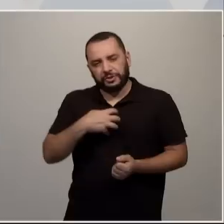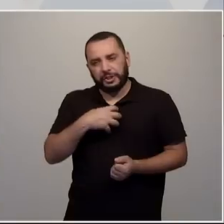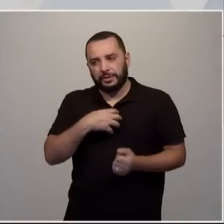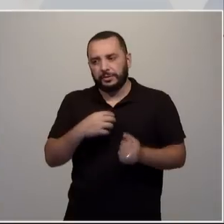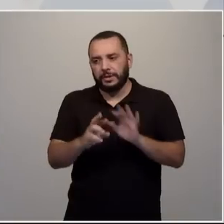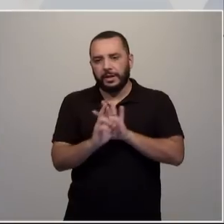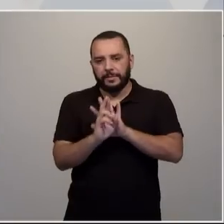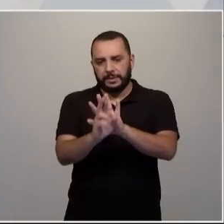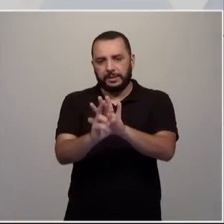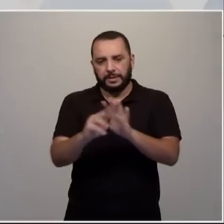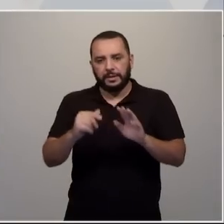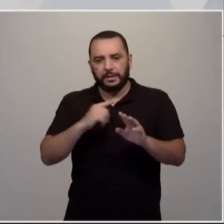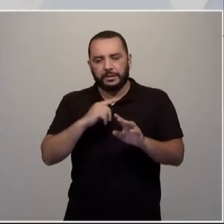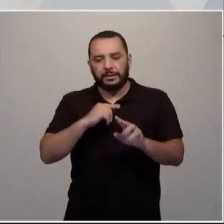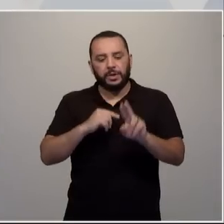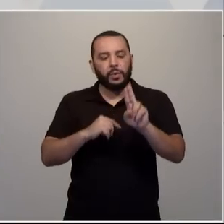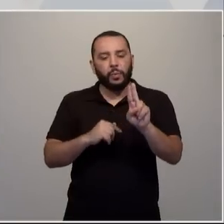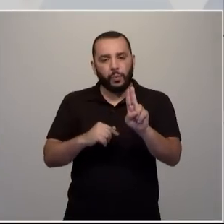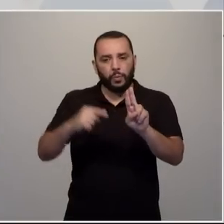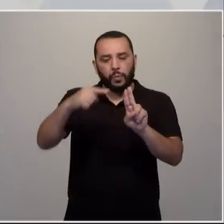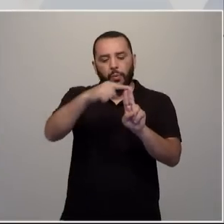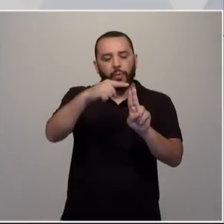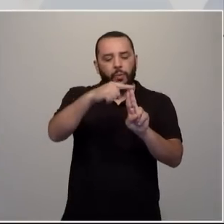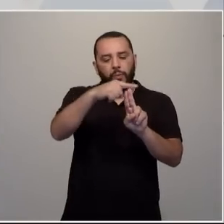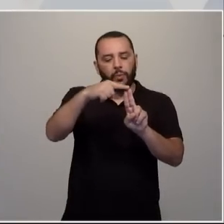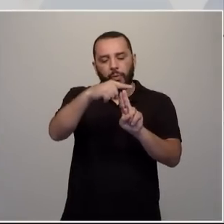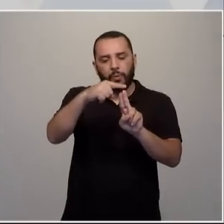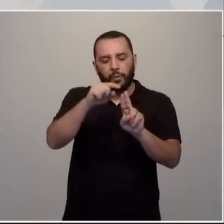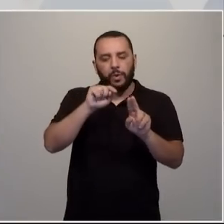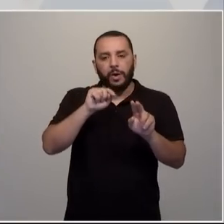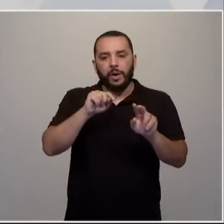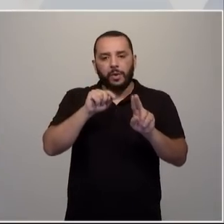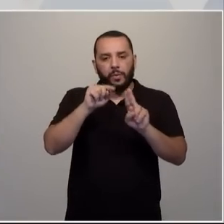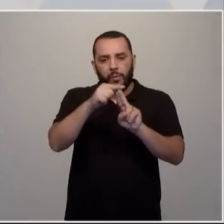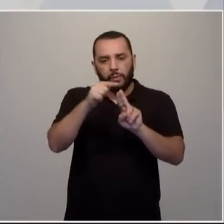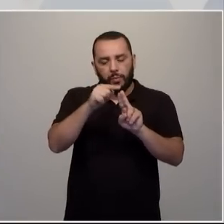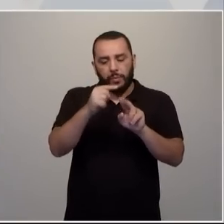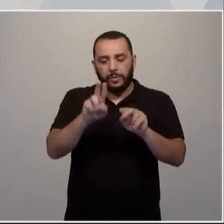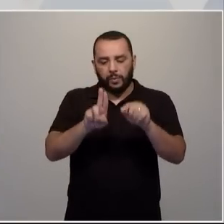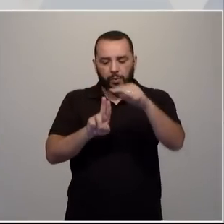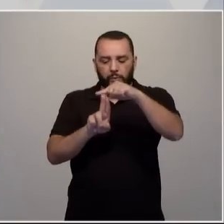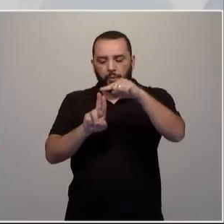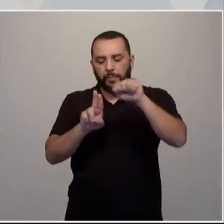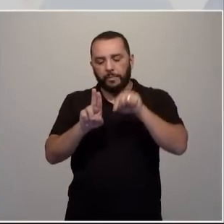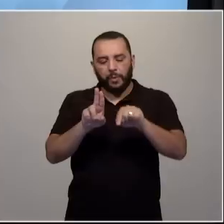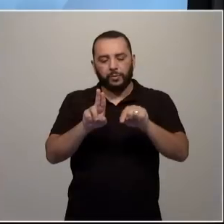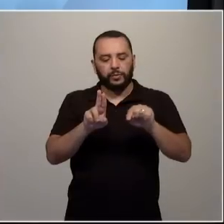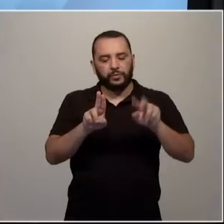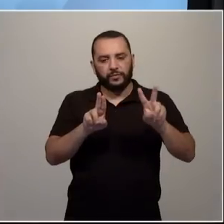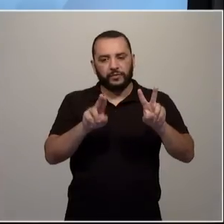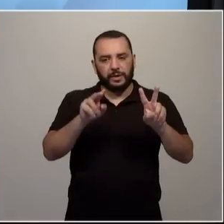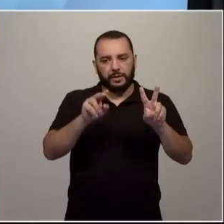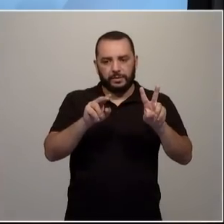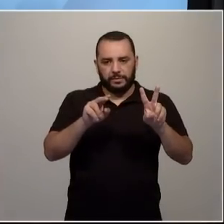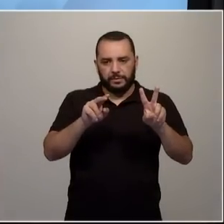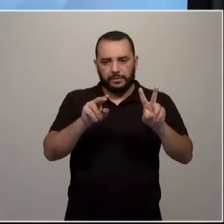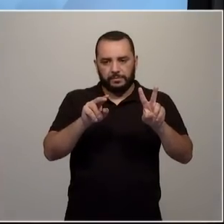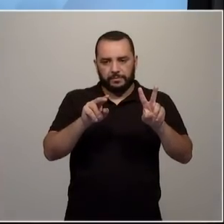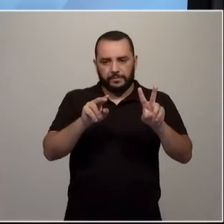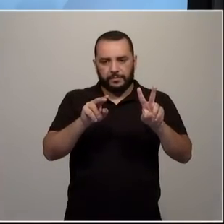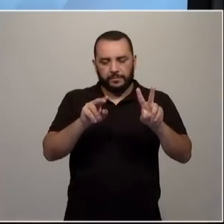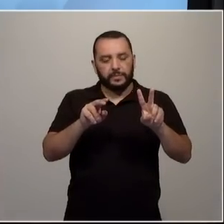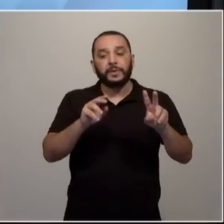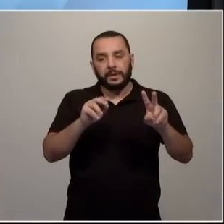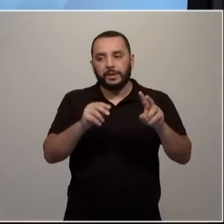outras, você pode indicar simplesmente U ponto V, se o produto escalar é zero. E, nas